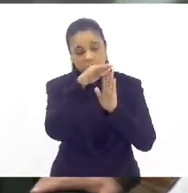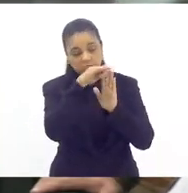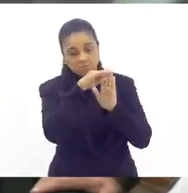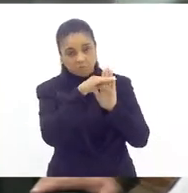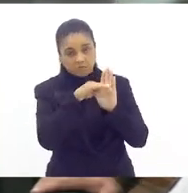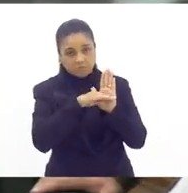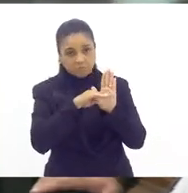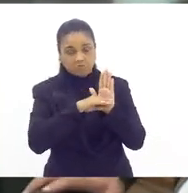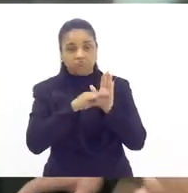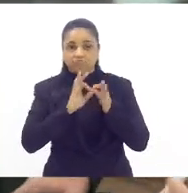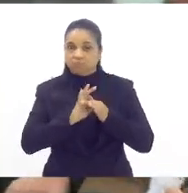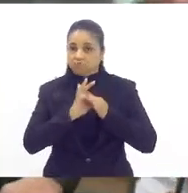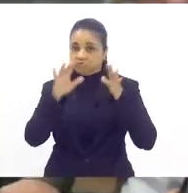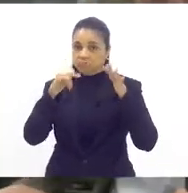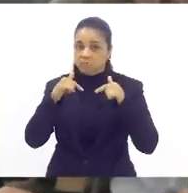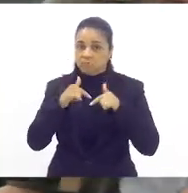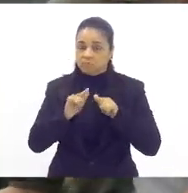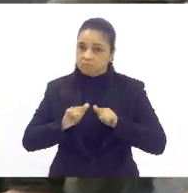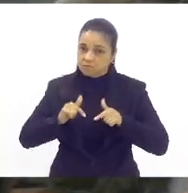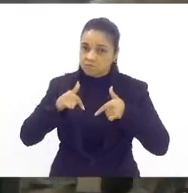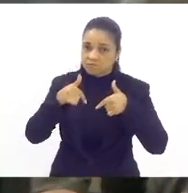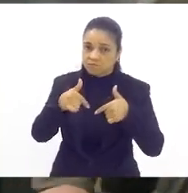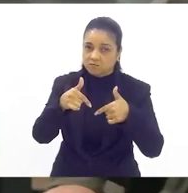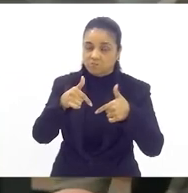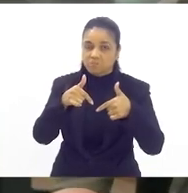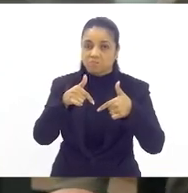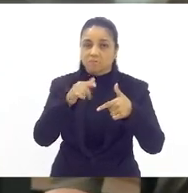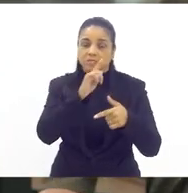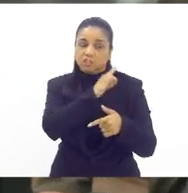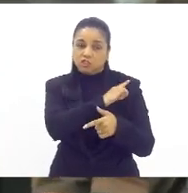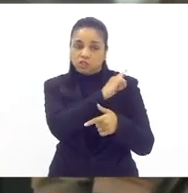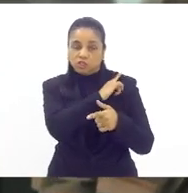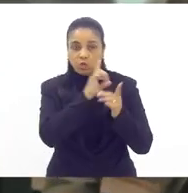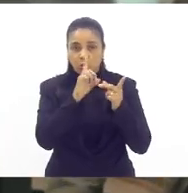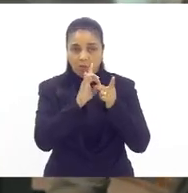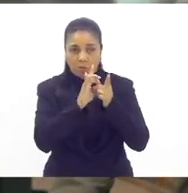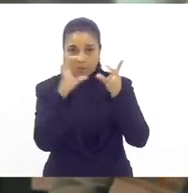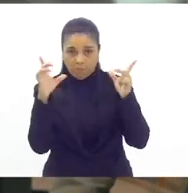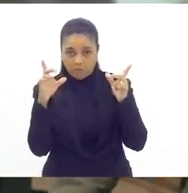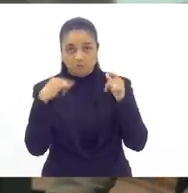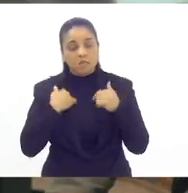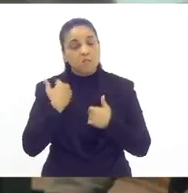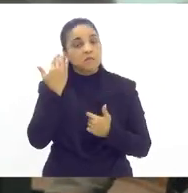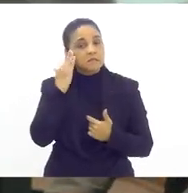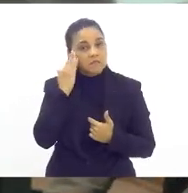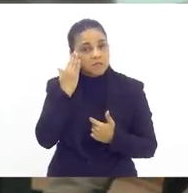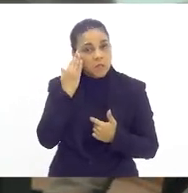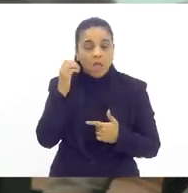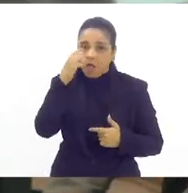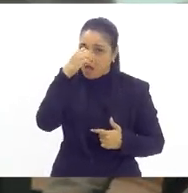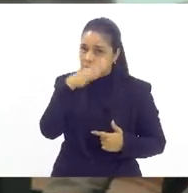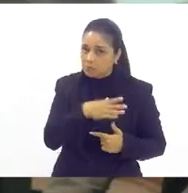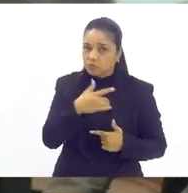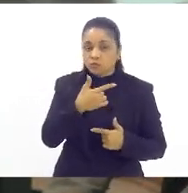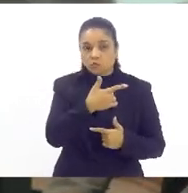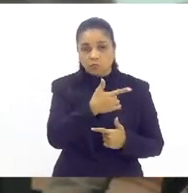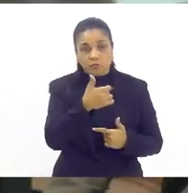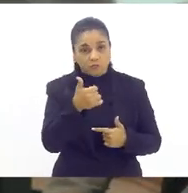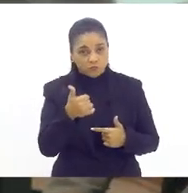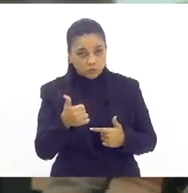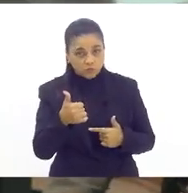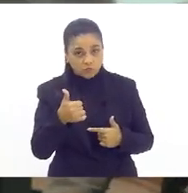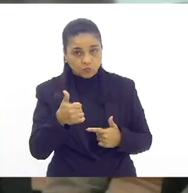pelo princípio da Autonomia e da princípio da gestão democrática e nós entendemos aqui é um absurdo em 2021